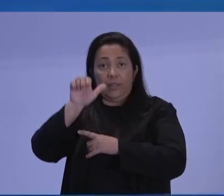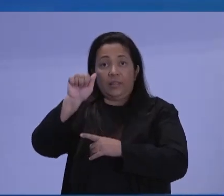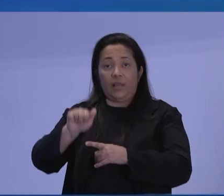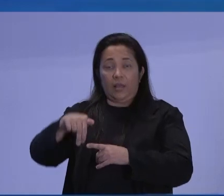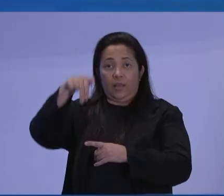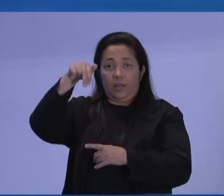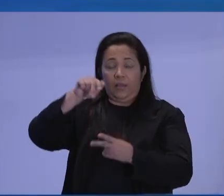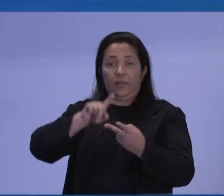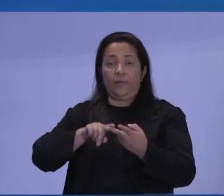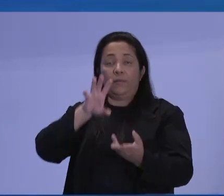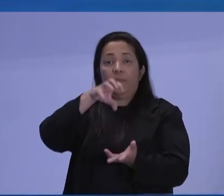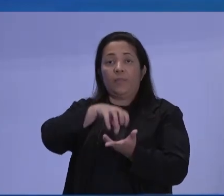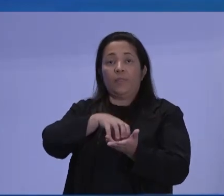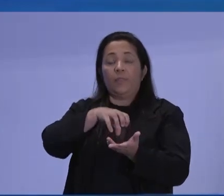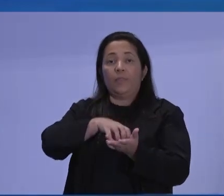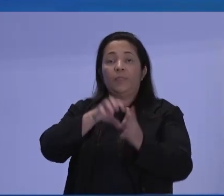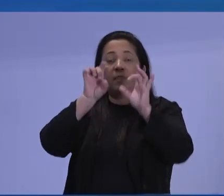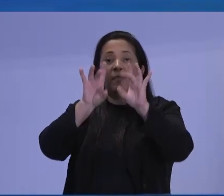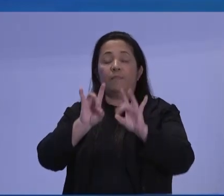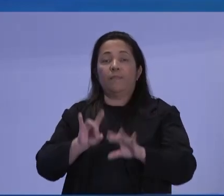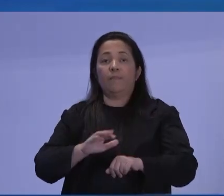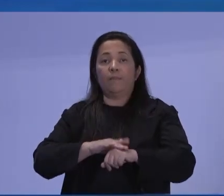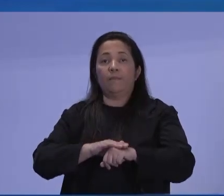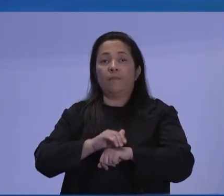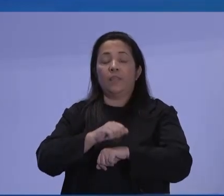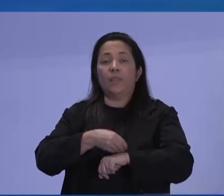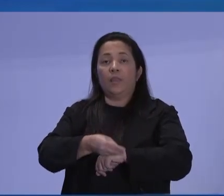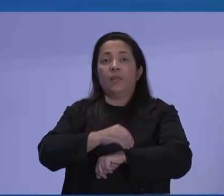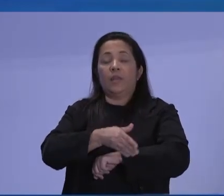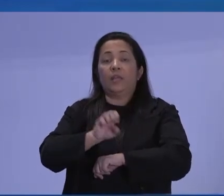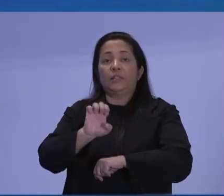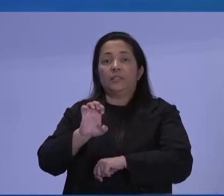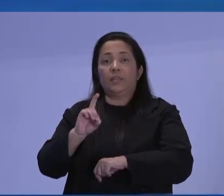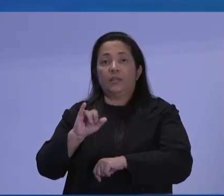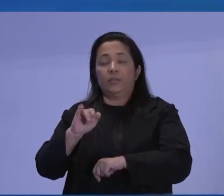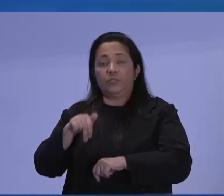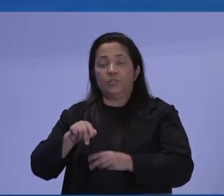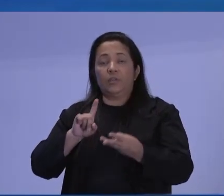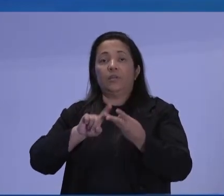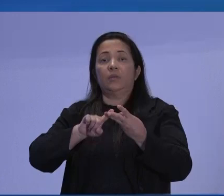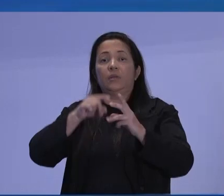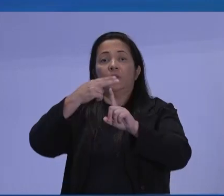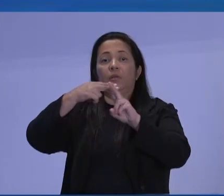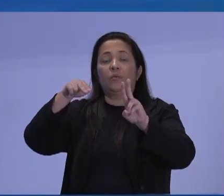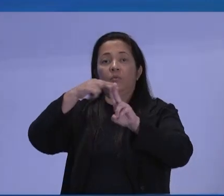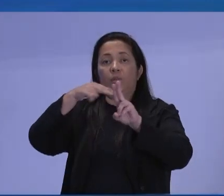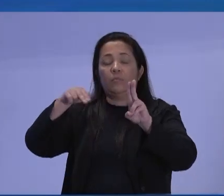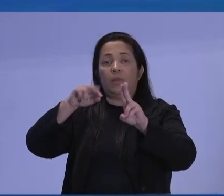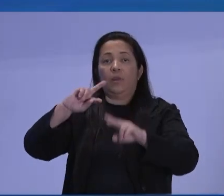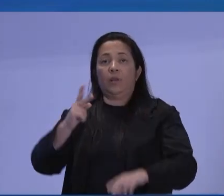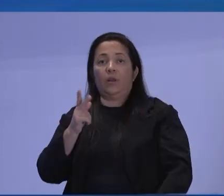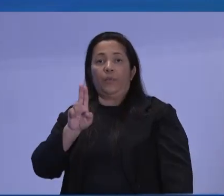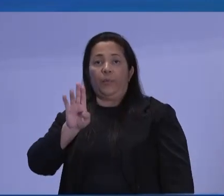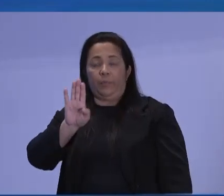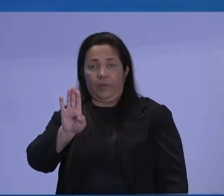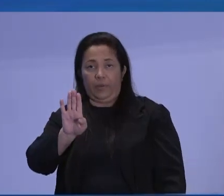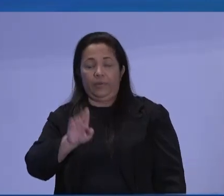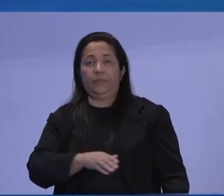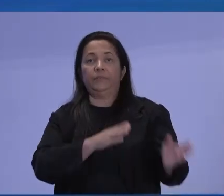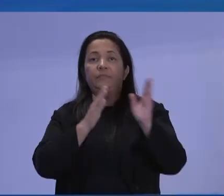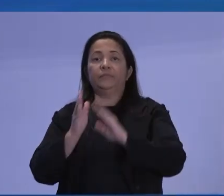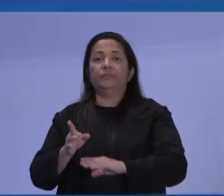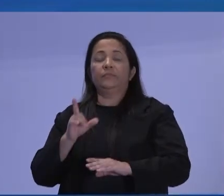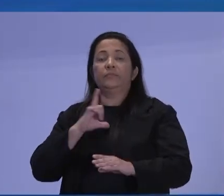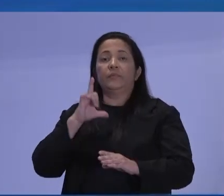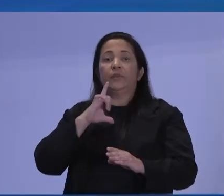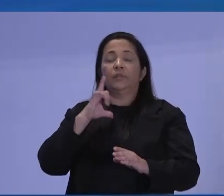Centro Especializado em Doenças Infecciosas, que é o CEDIM, o Hospital Universitário de Brasília, o HUB. As referências hospitalares,